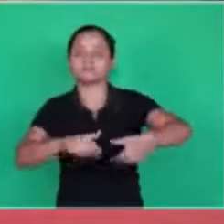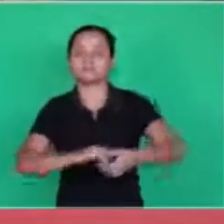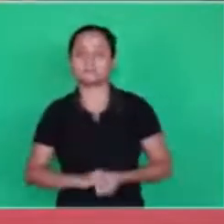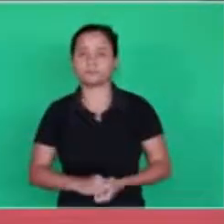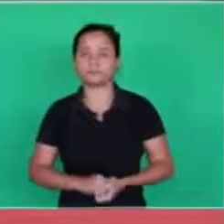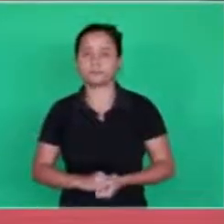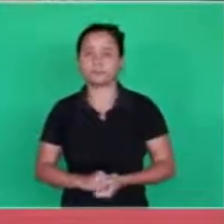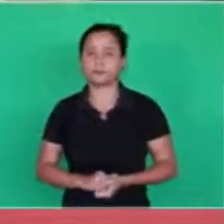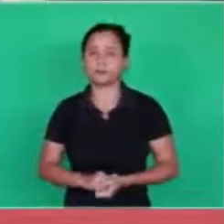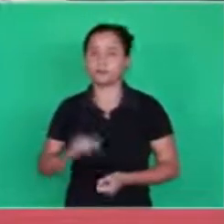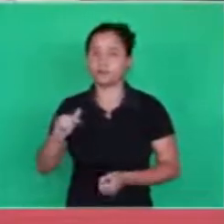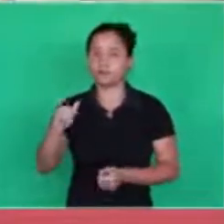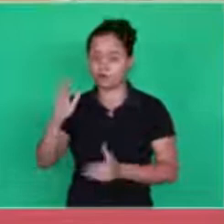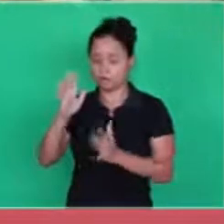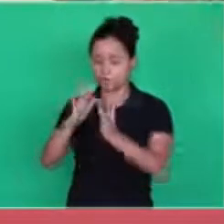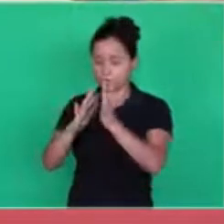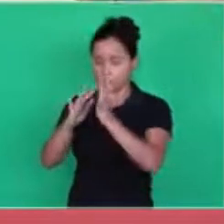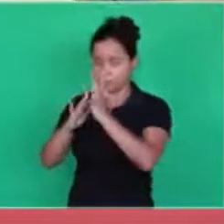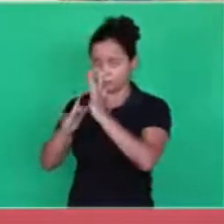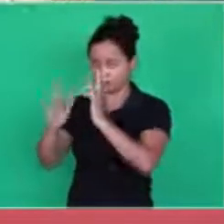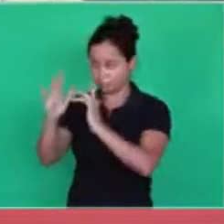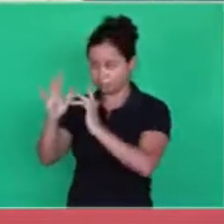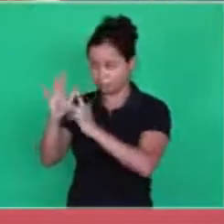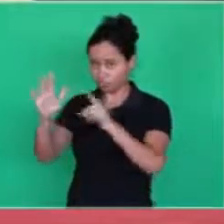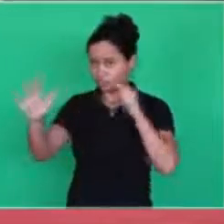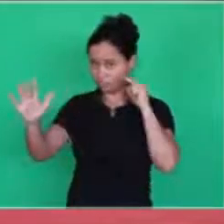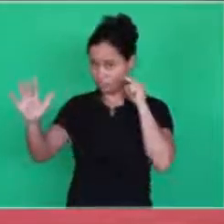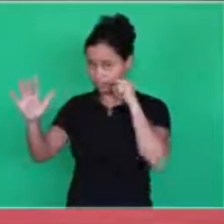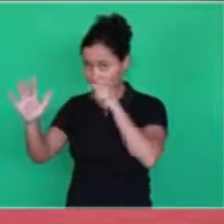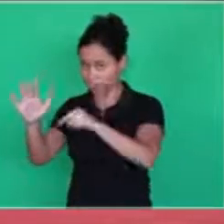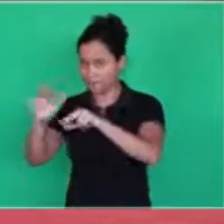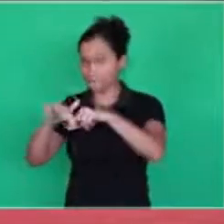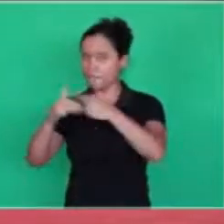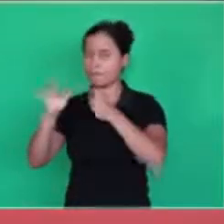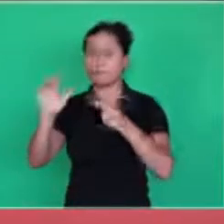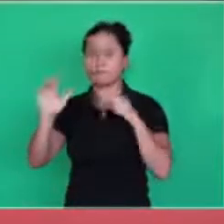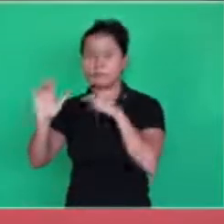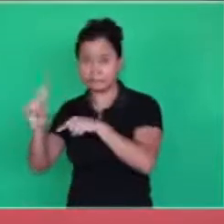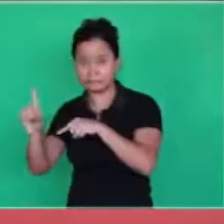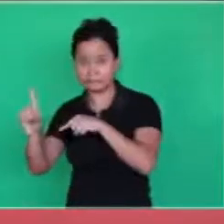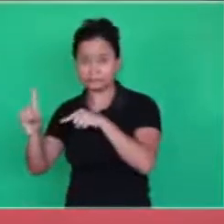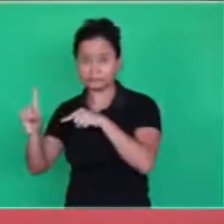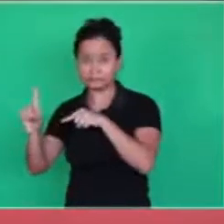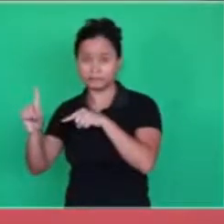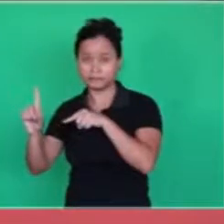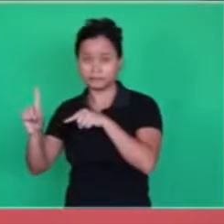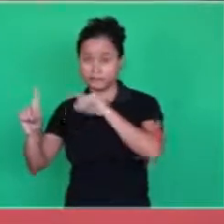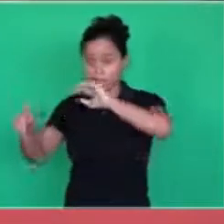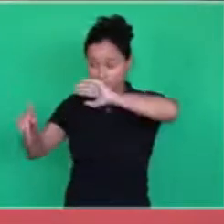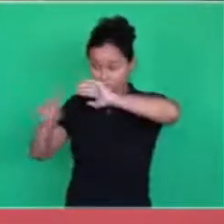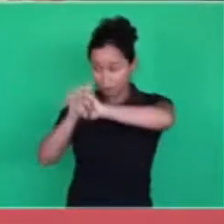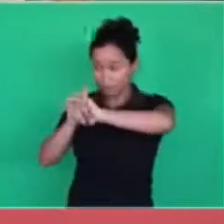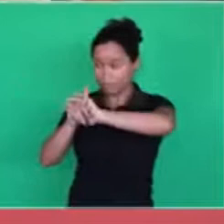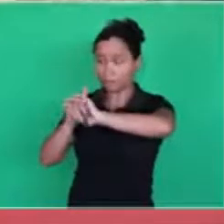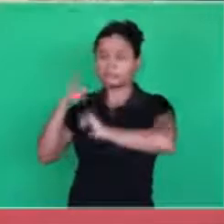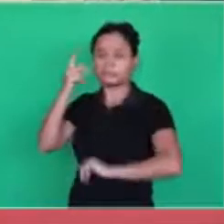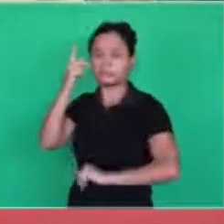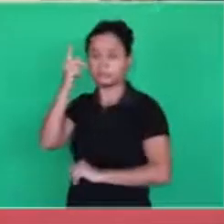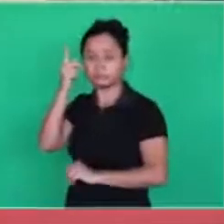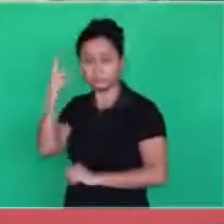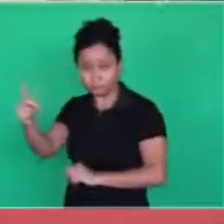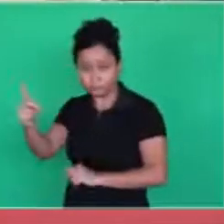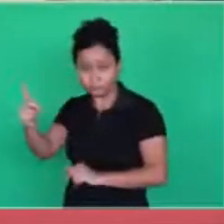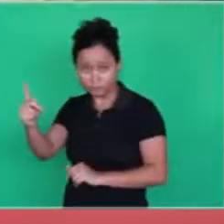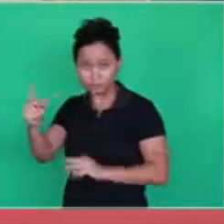para Jesus, para ele, Jesus, todas as coisas foram feitas e todas as